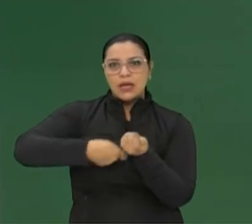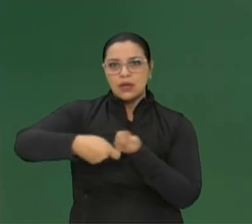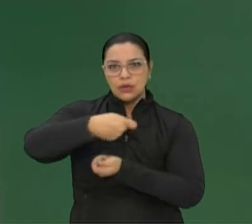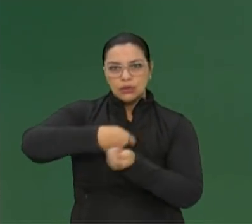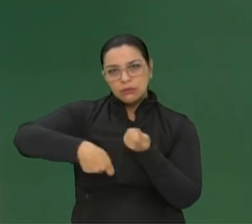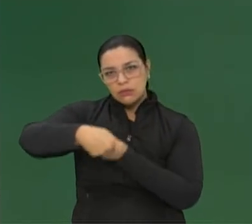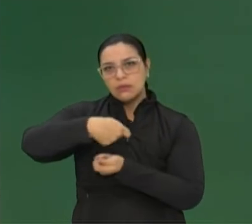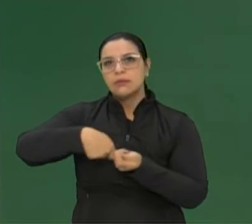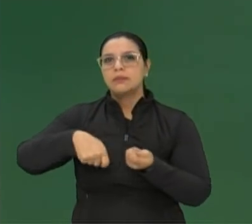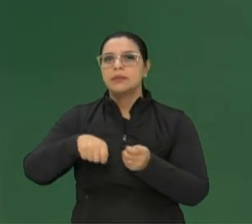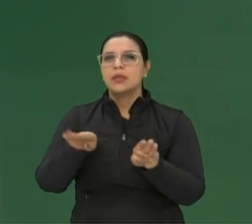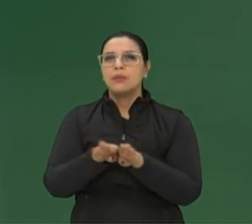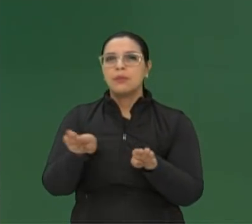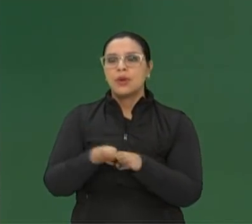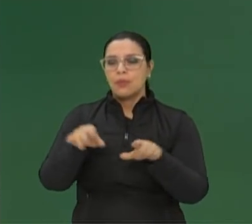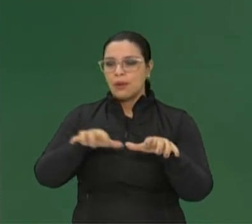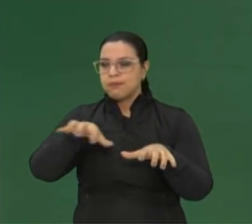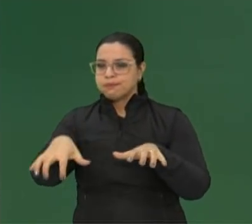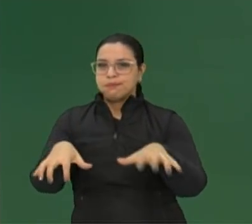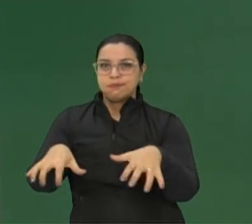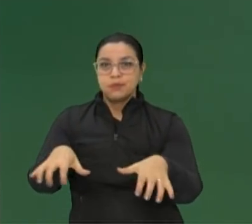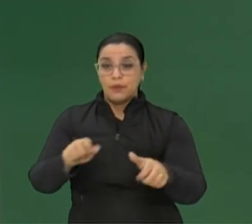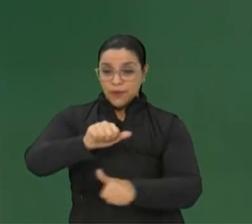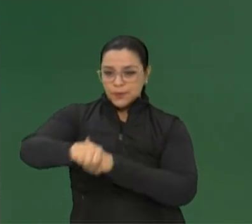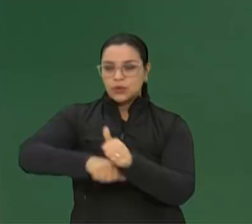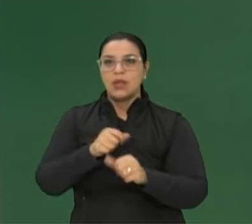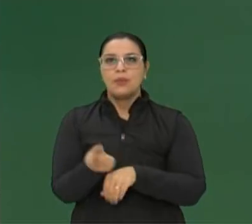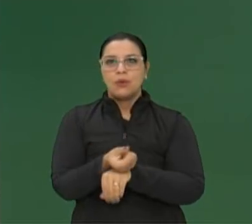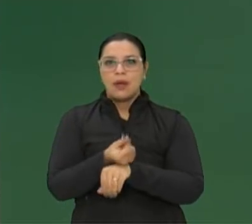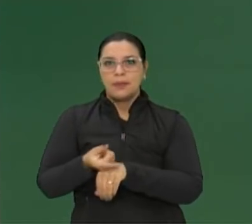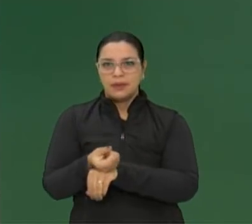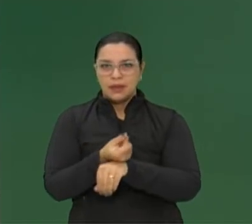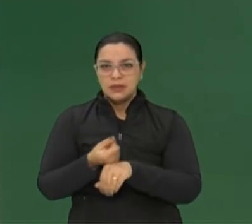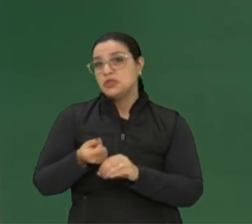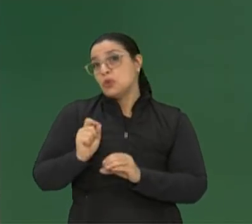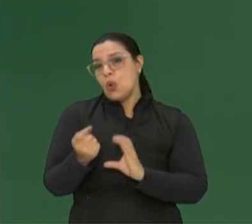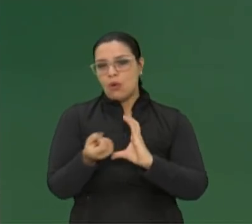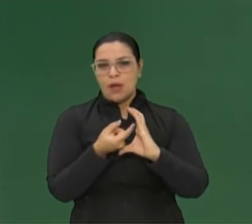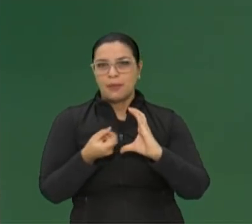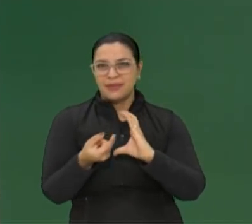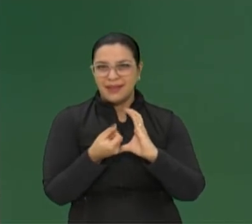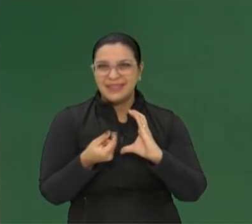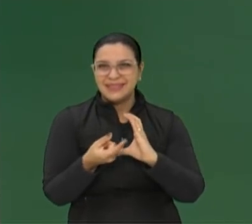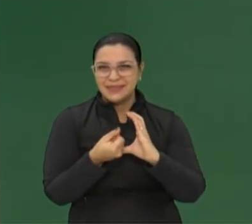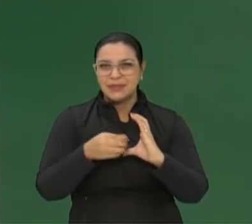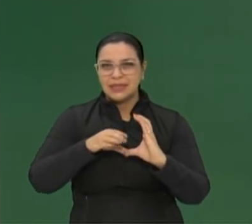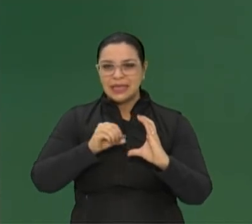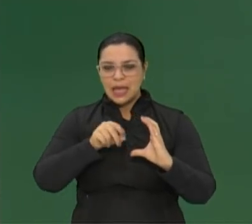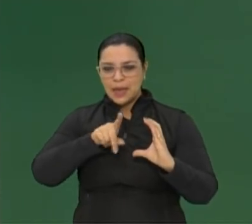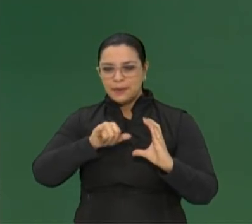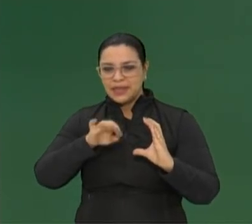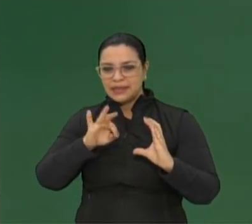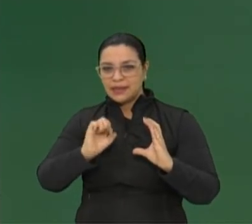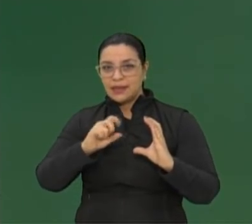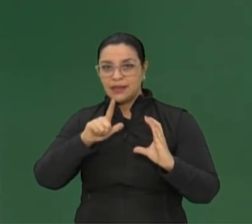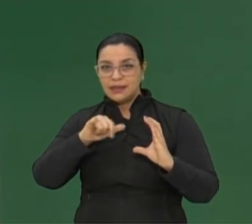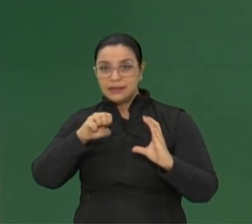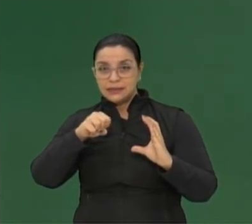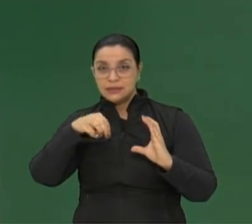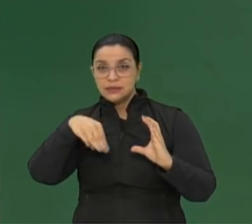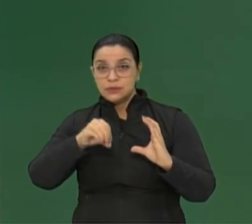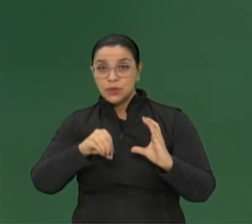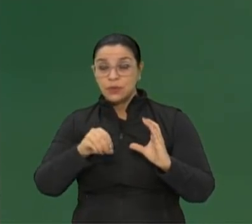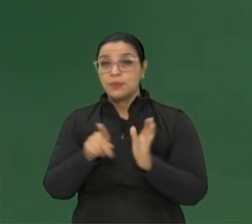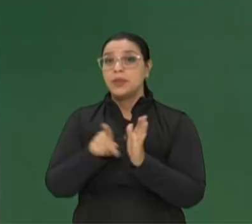modelo econômico, né, do feudalismo para o capitalismo, né? Claro que no começo ali, né, vocês veem mais a passagem do feudalismo para primeiro